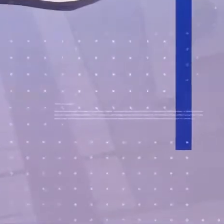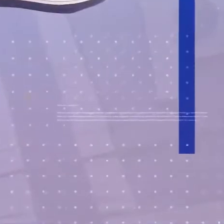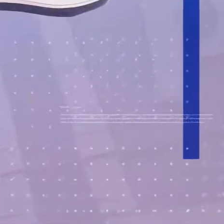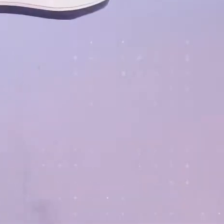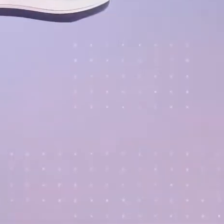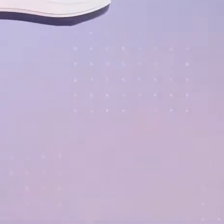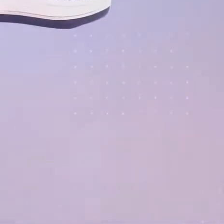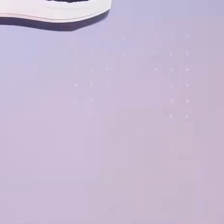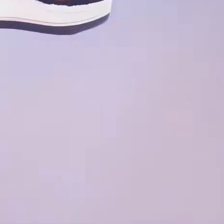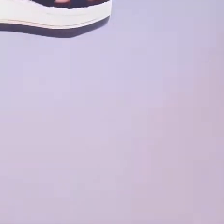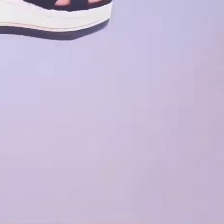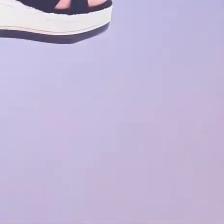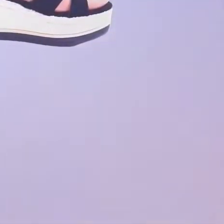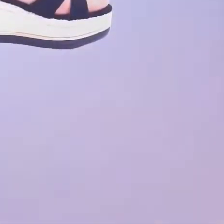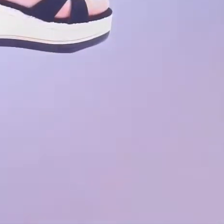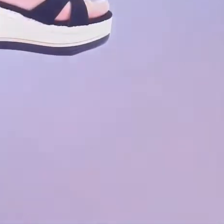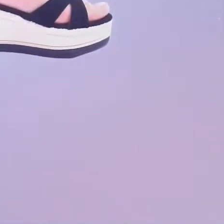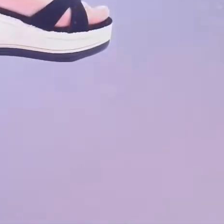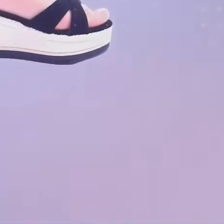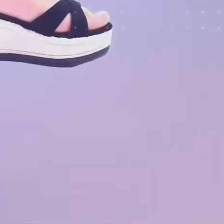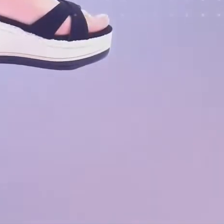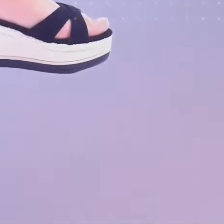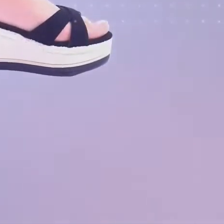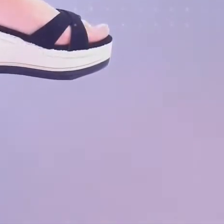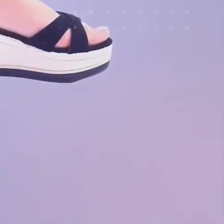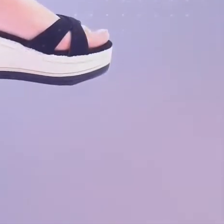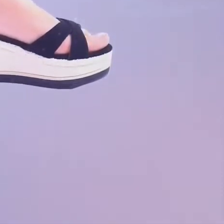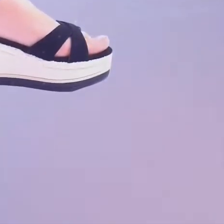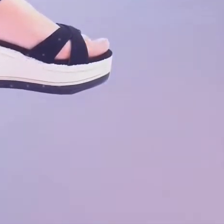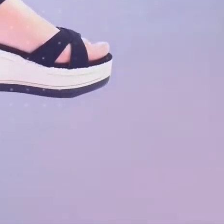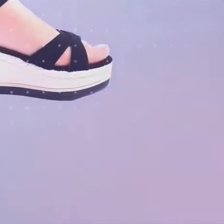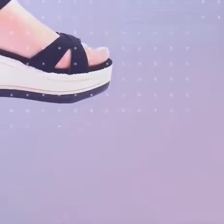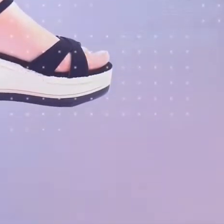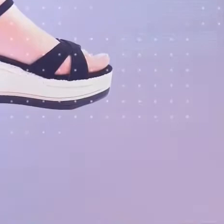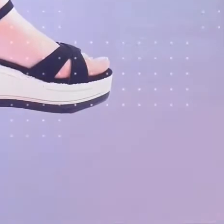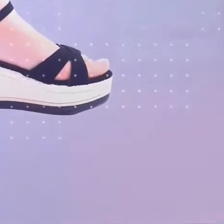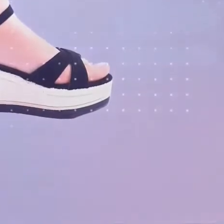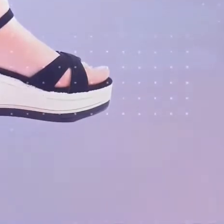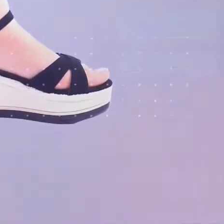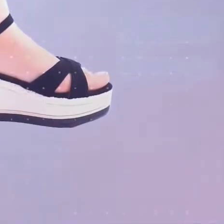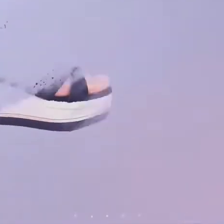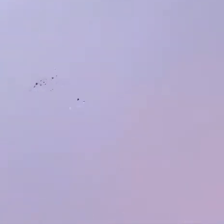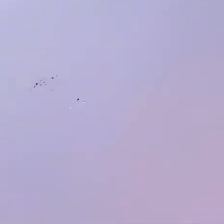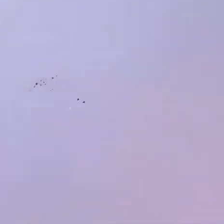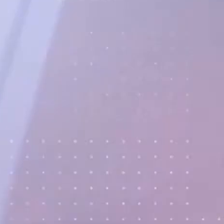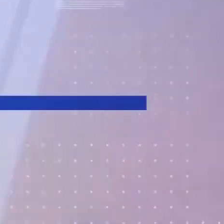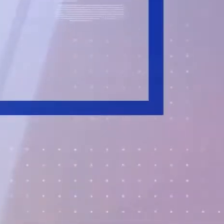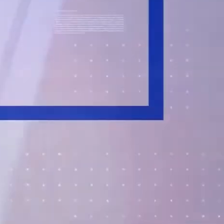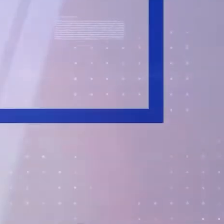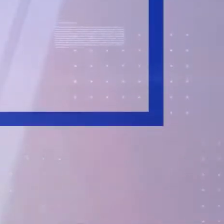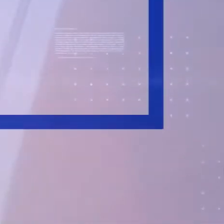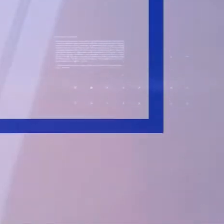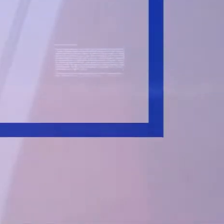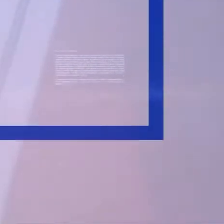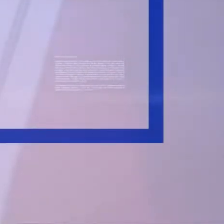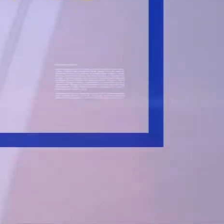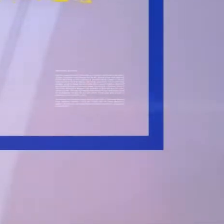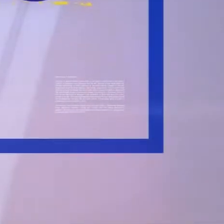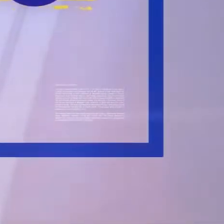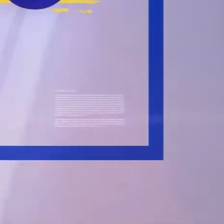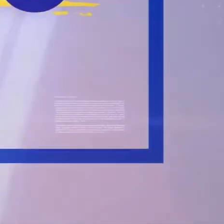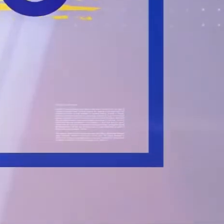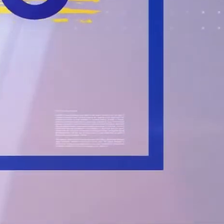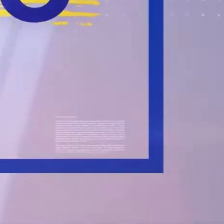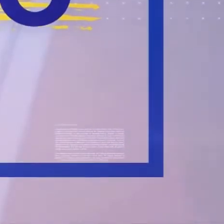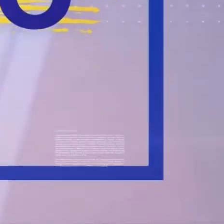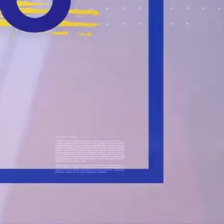das melhores marcas de calçados do mercado esperam por você. Tudo isso com o melhor preço e as melhores formas de pagamento. No crediário, a